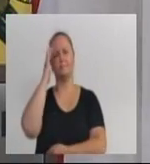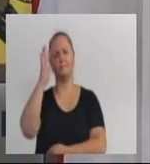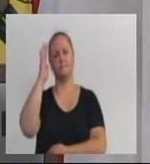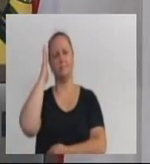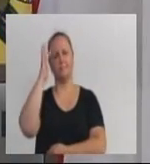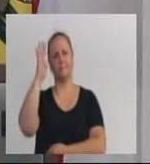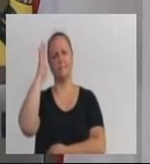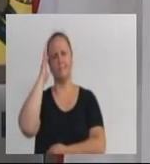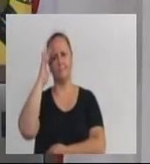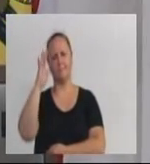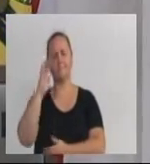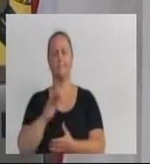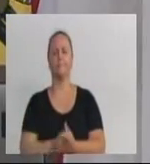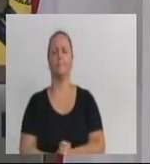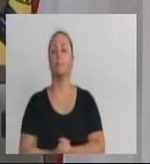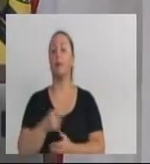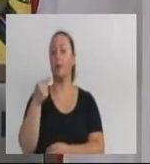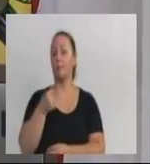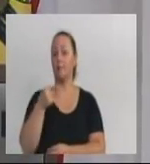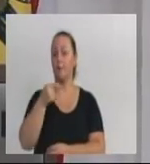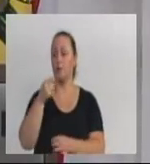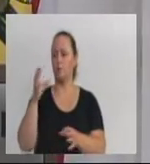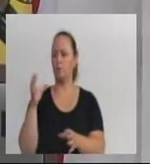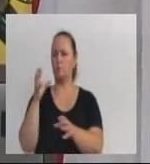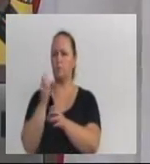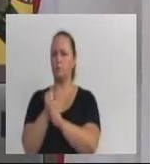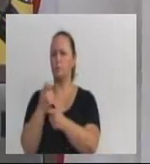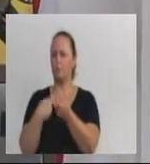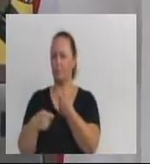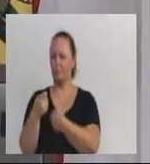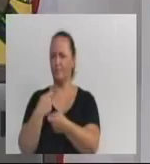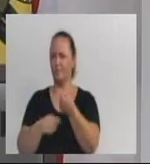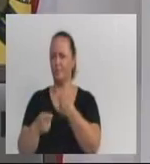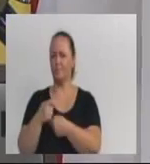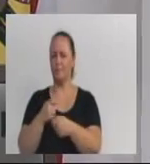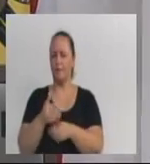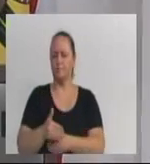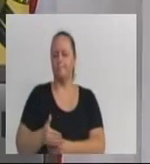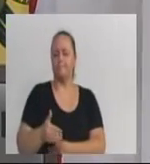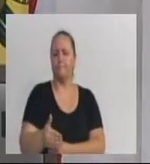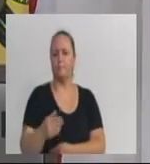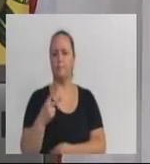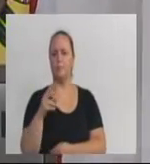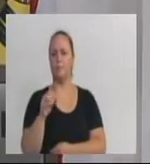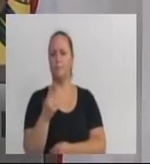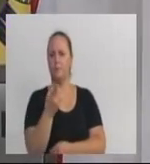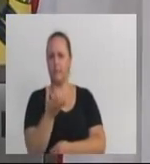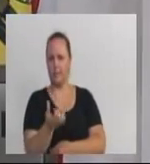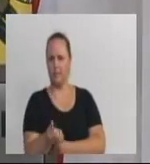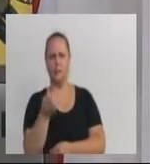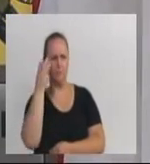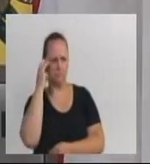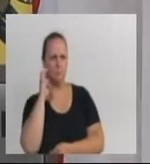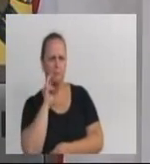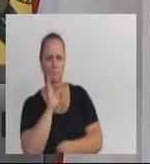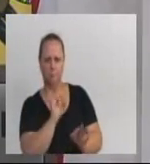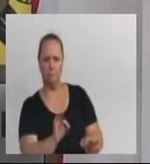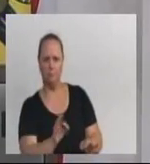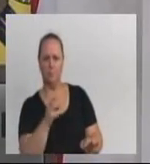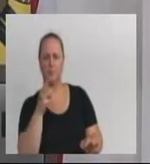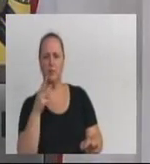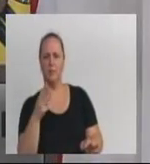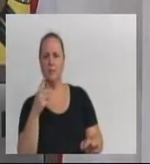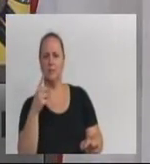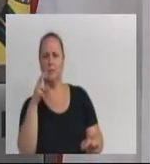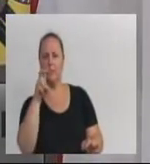Primeiro, orçamento estimado para a educação para o exercício 2016, vereador Vanderlei, 315 milhões de reais.